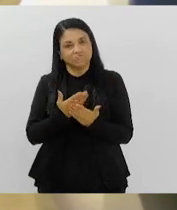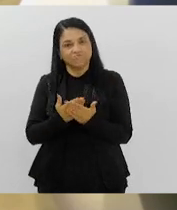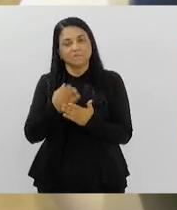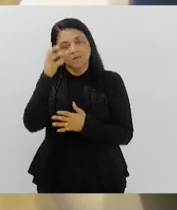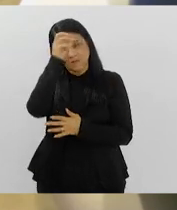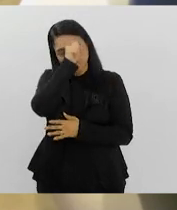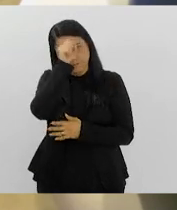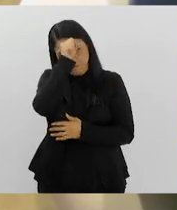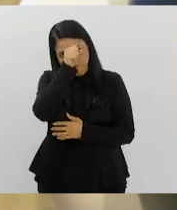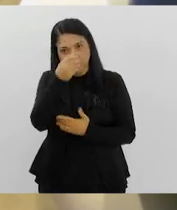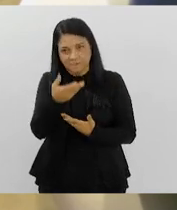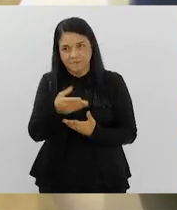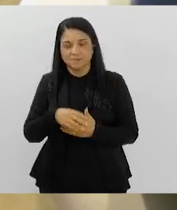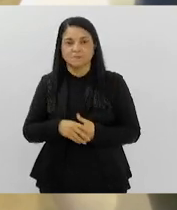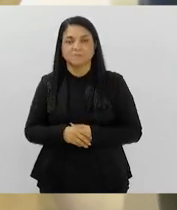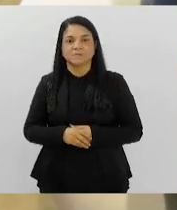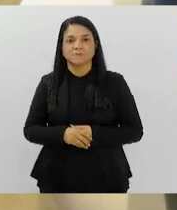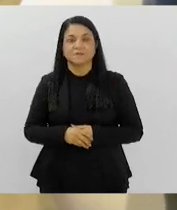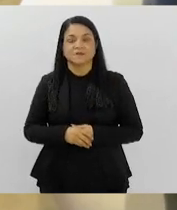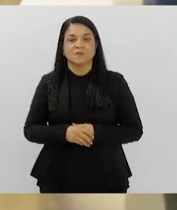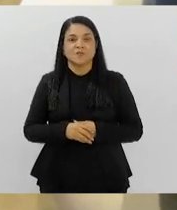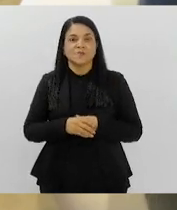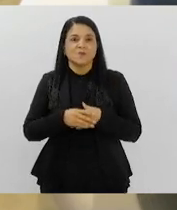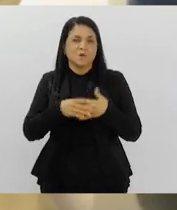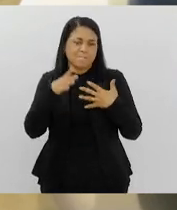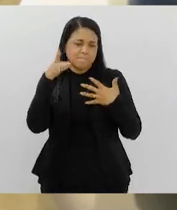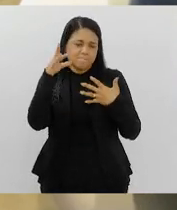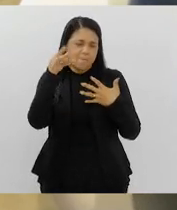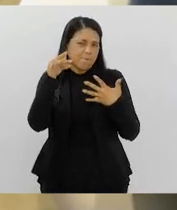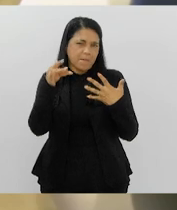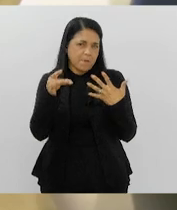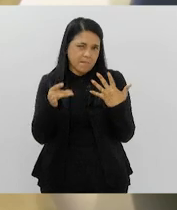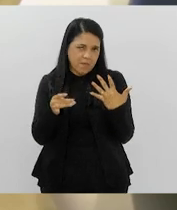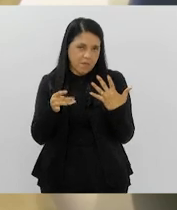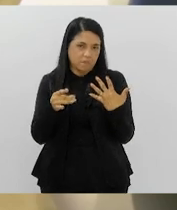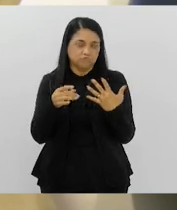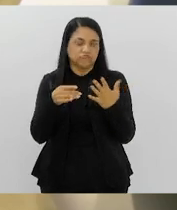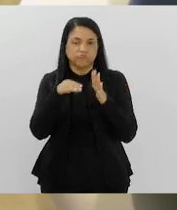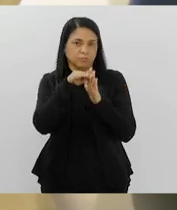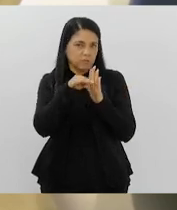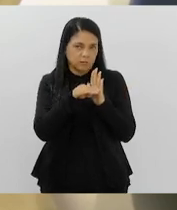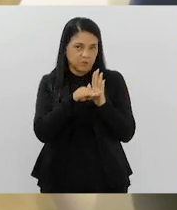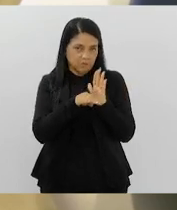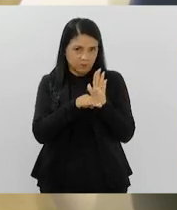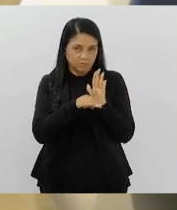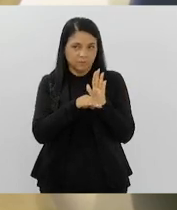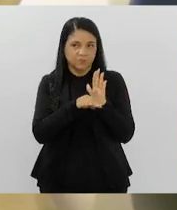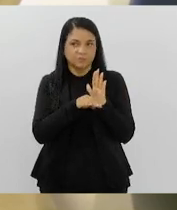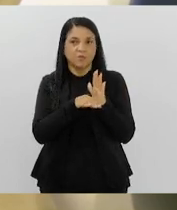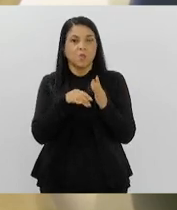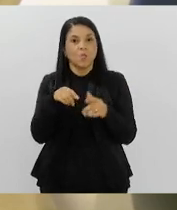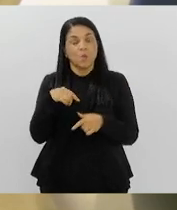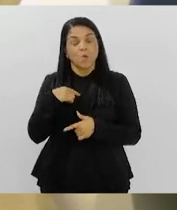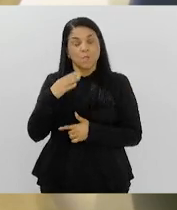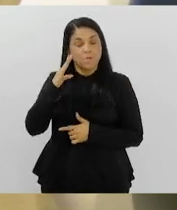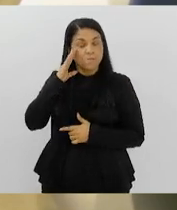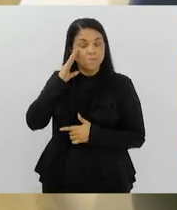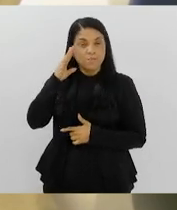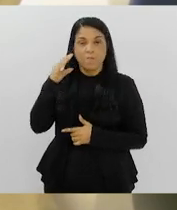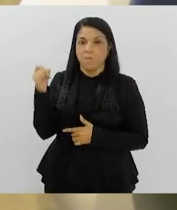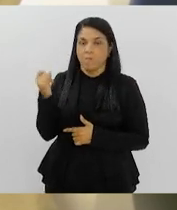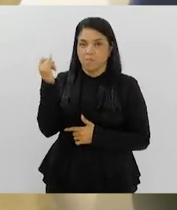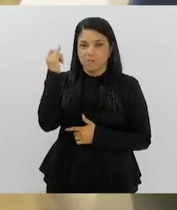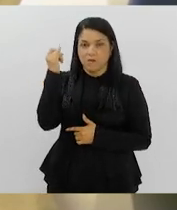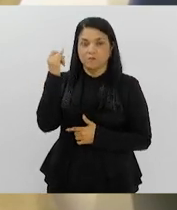aprendizagem. Mas aí eu não vou entrar muito nos detalhes do programa de convivência, porque eu achei muito importante a gente trazer uma prática